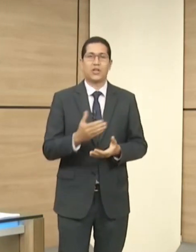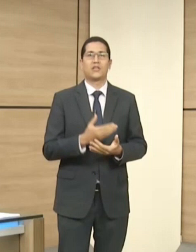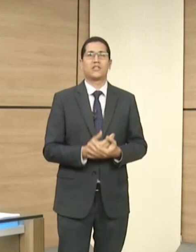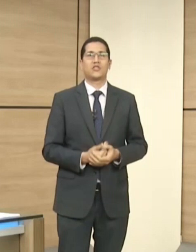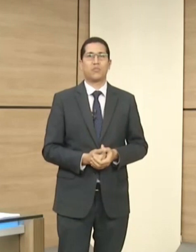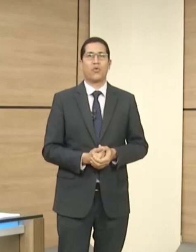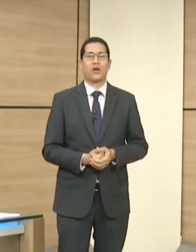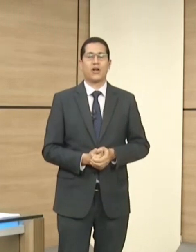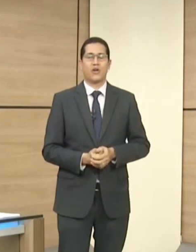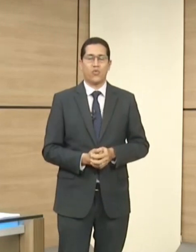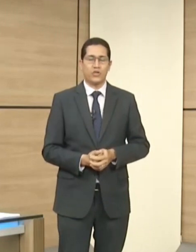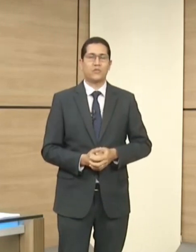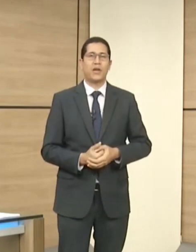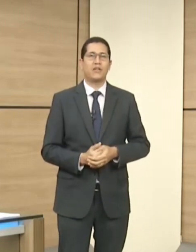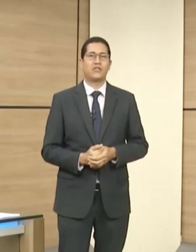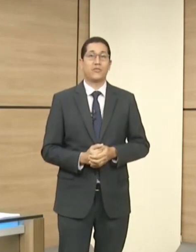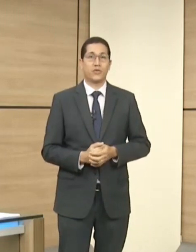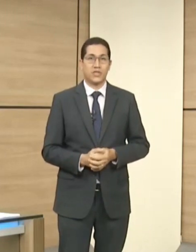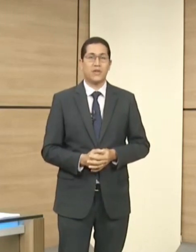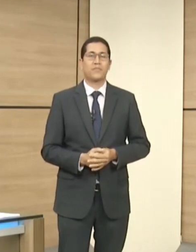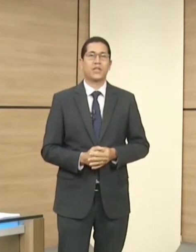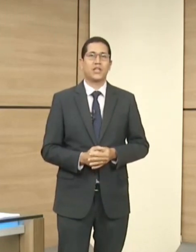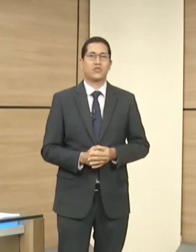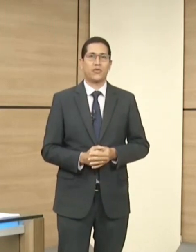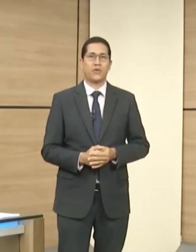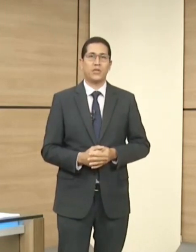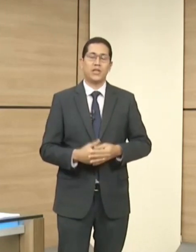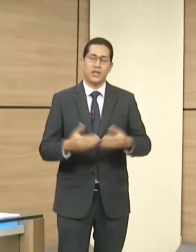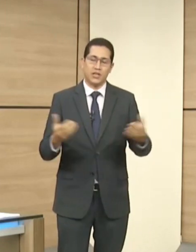Evite se expor. Cuide bem de você